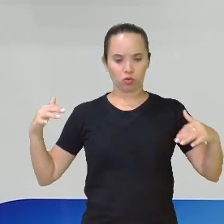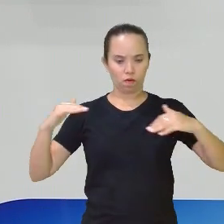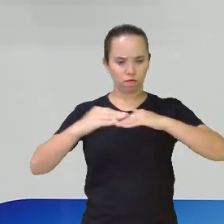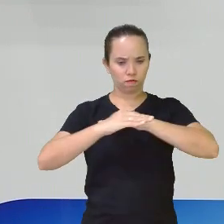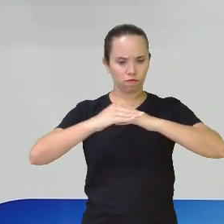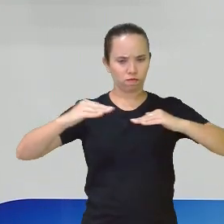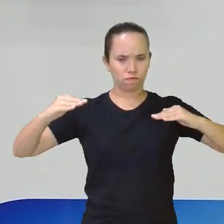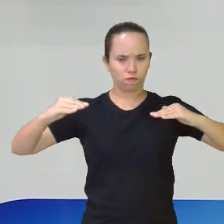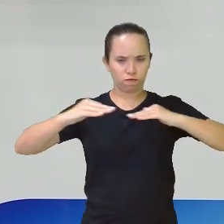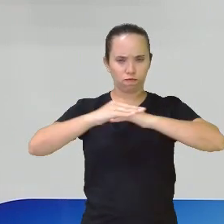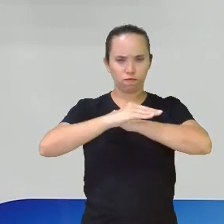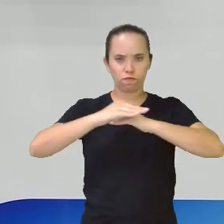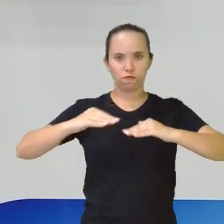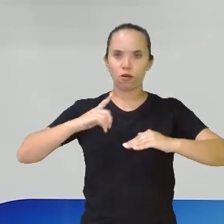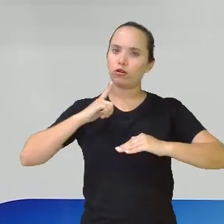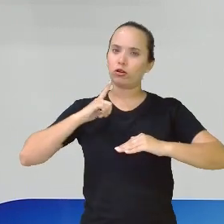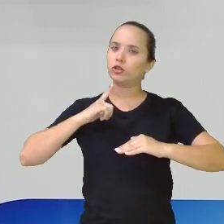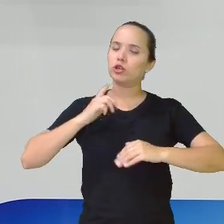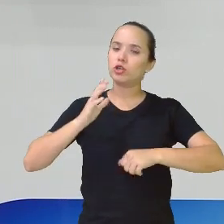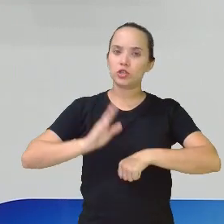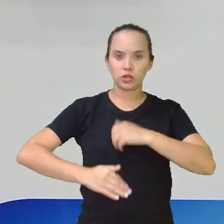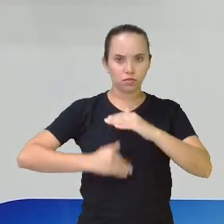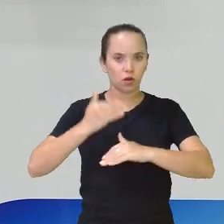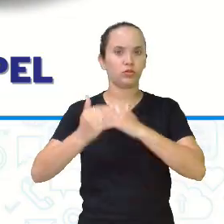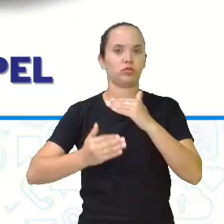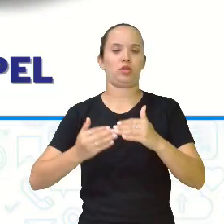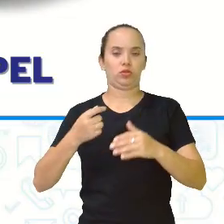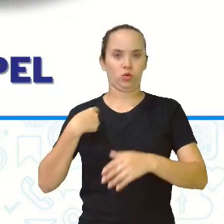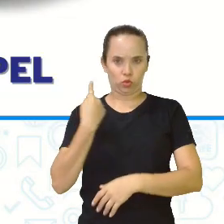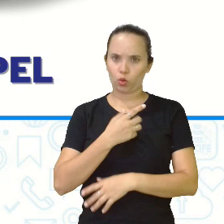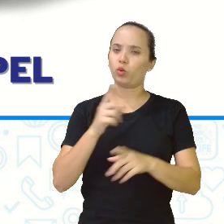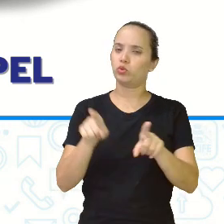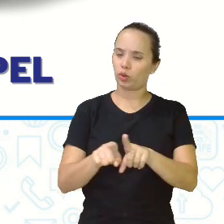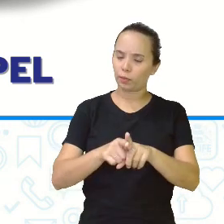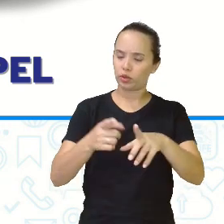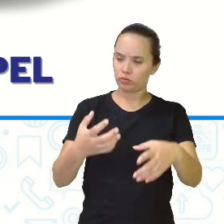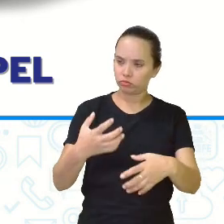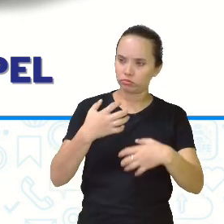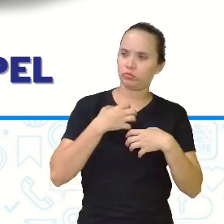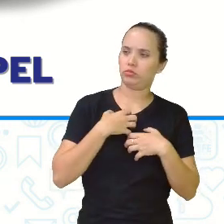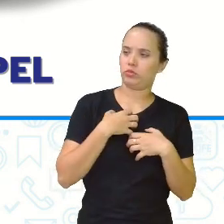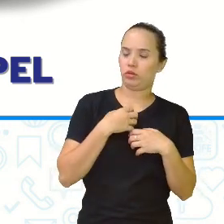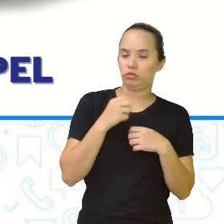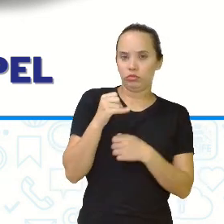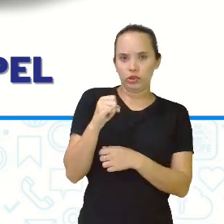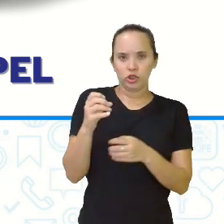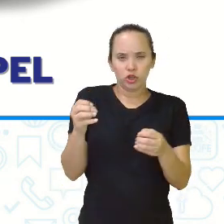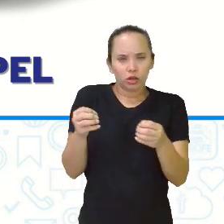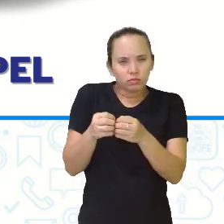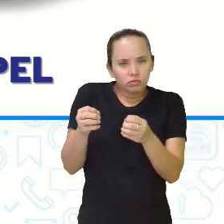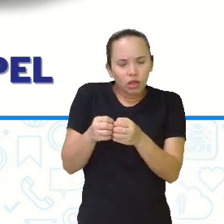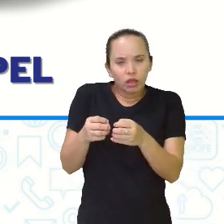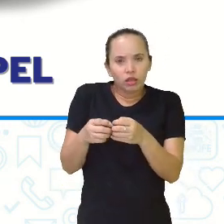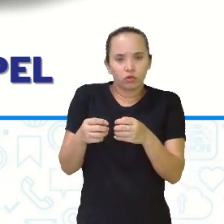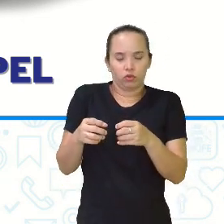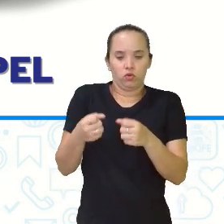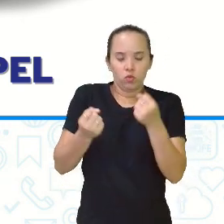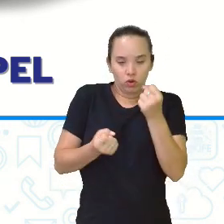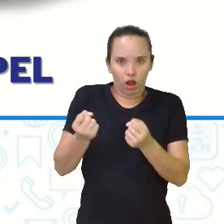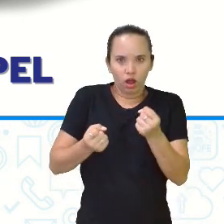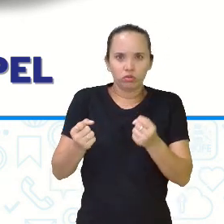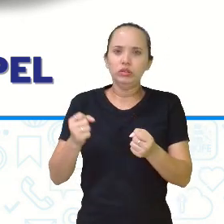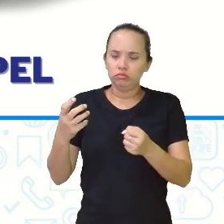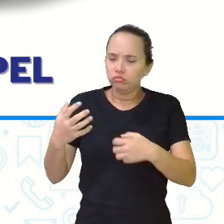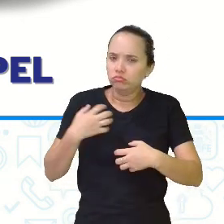produzindo, né, tendo esse processo de combustão ali o tempo inteiro, nós vamos sentir realmente também, quando a gente se aproxima, por exemplo, de um motor, de um automóvel, a gente sente esse